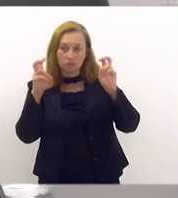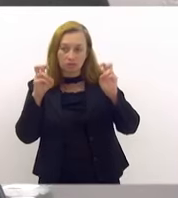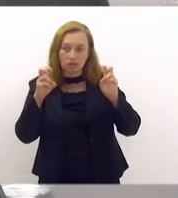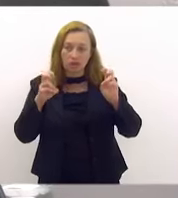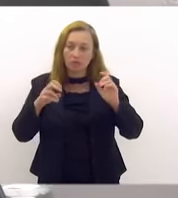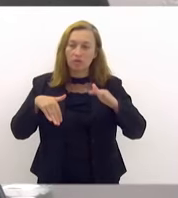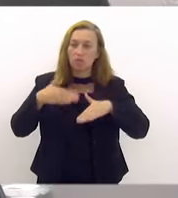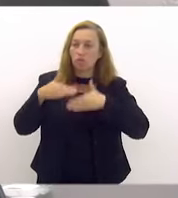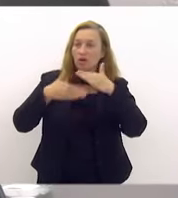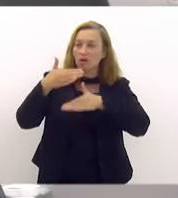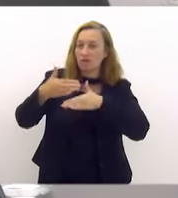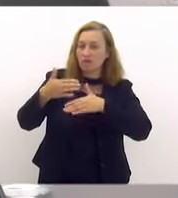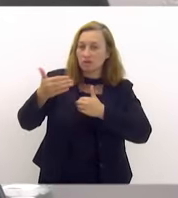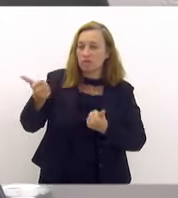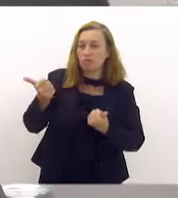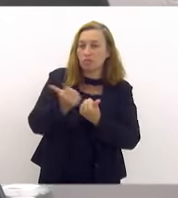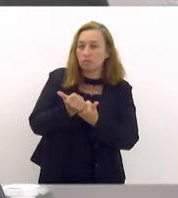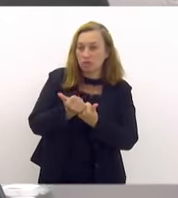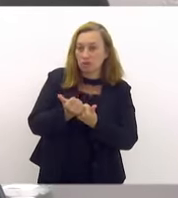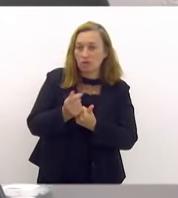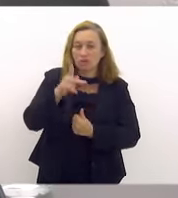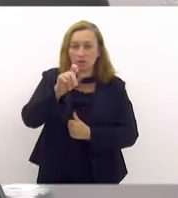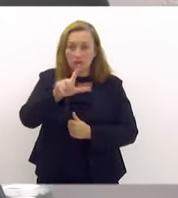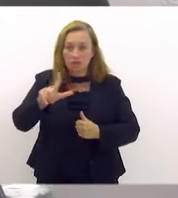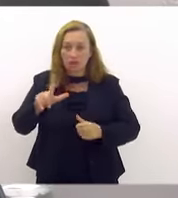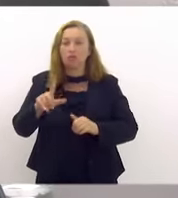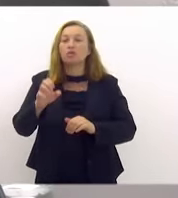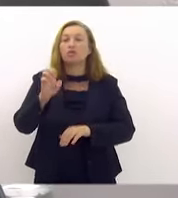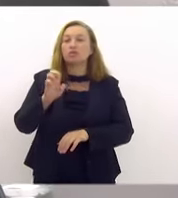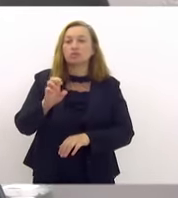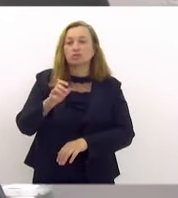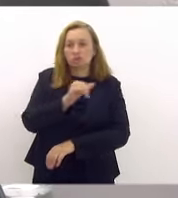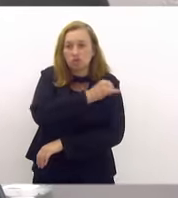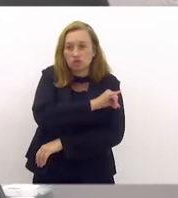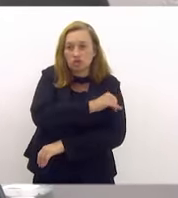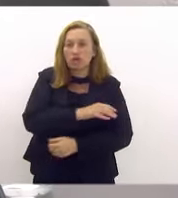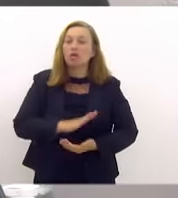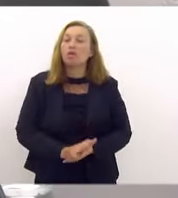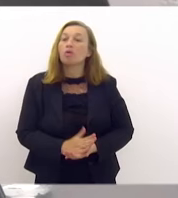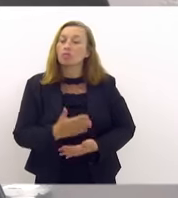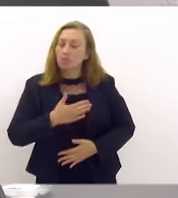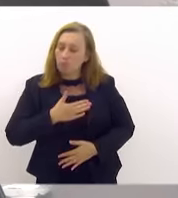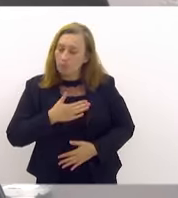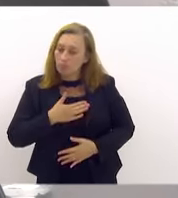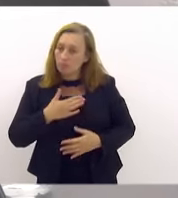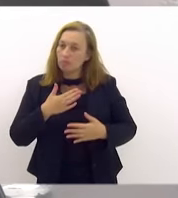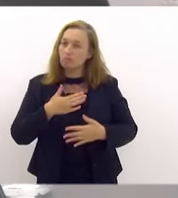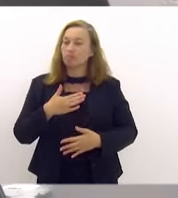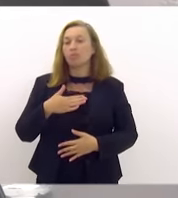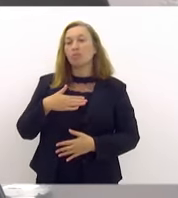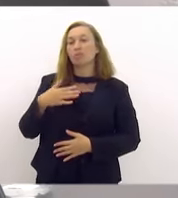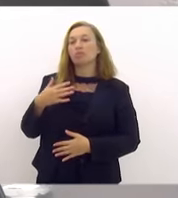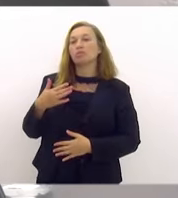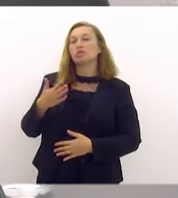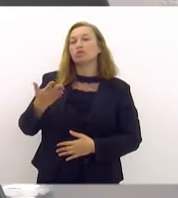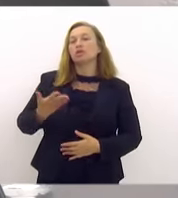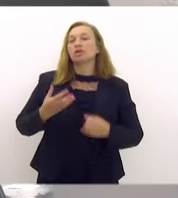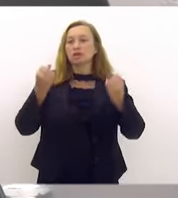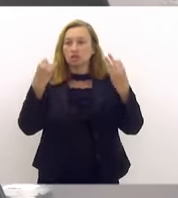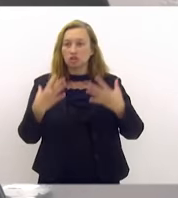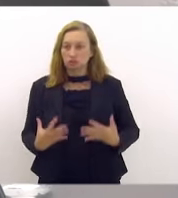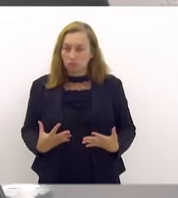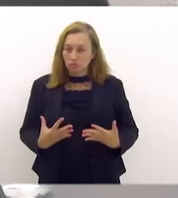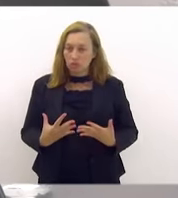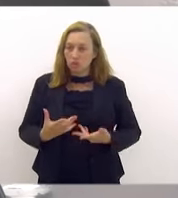avanço da persecução Penal aqui no Rio de Janeiro como o meu colega esclareceu a gente tem essa distinção de